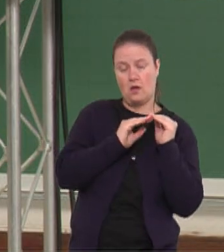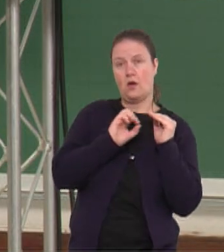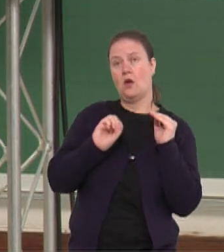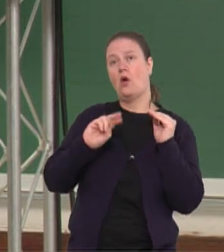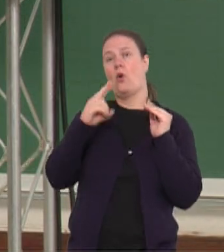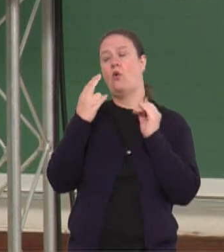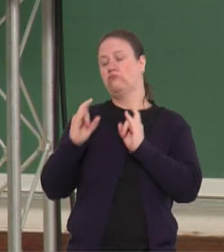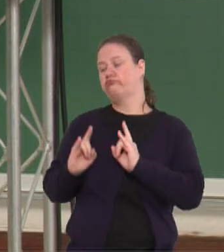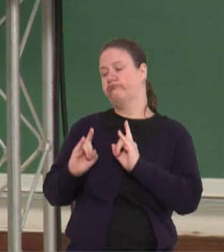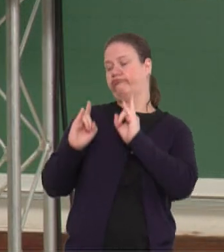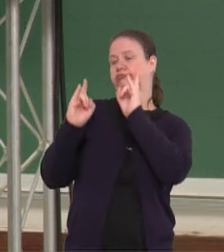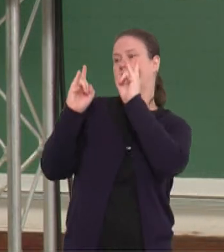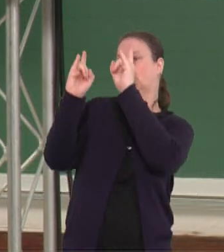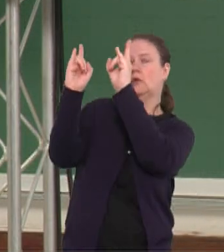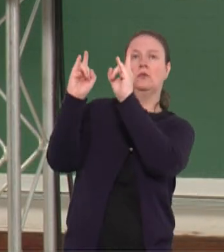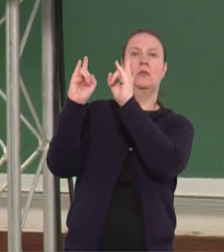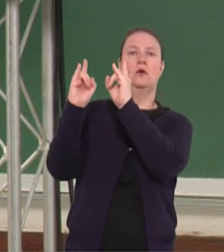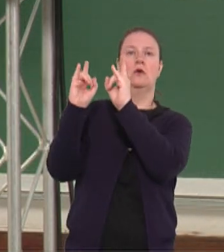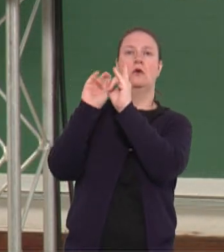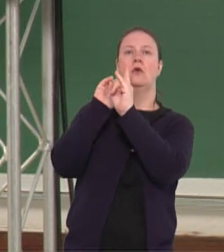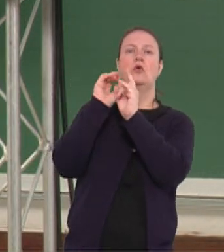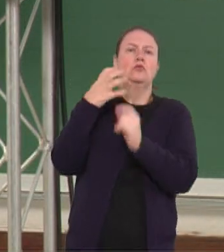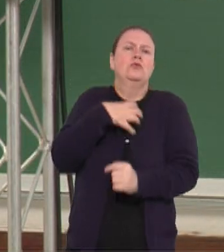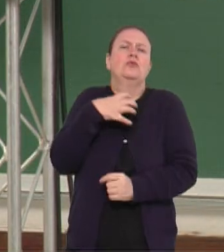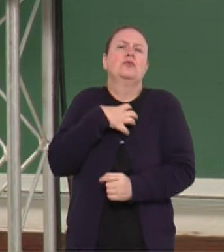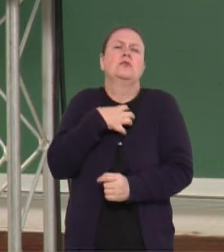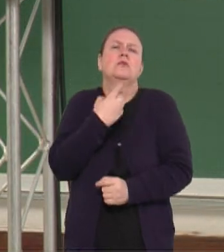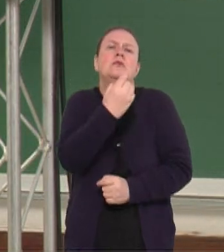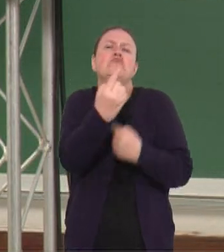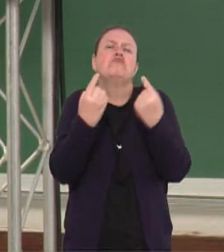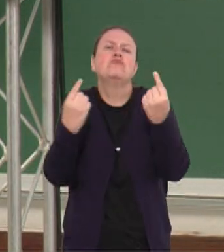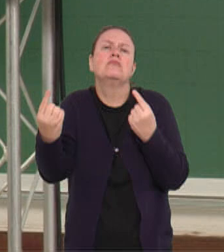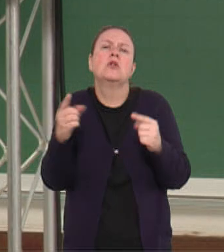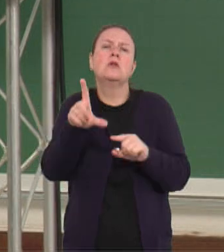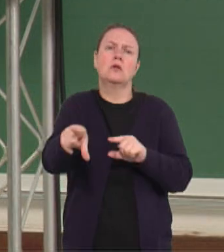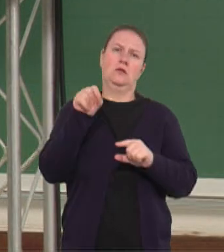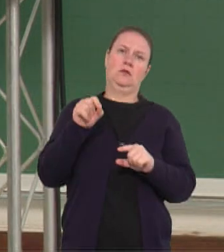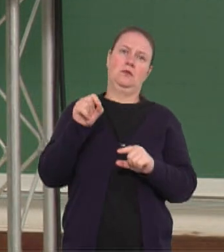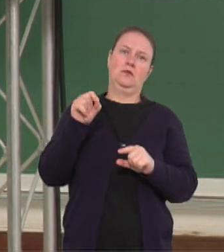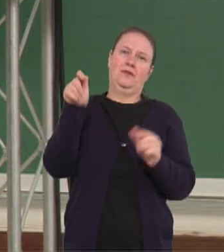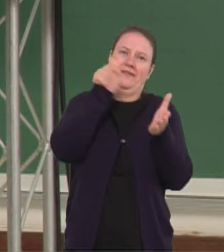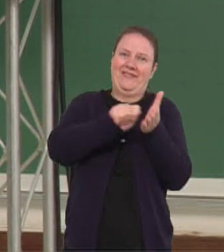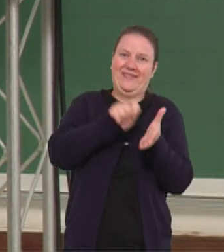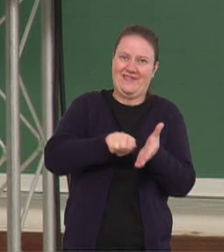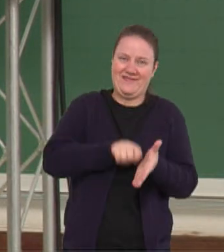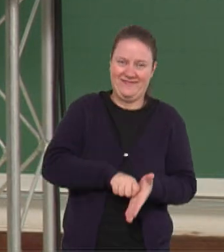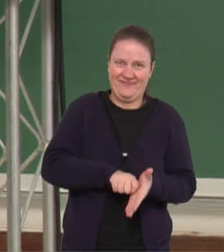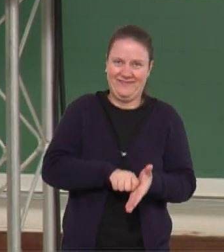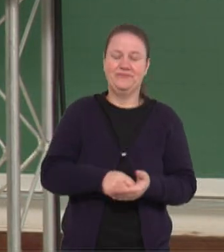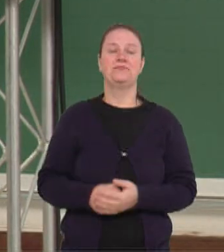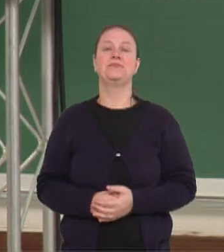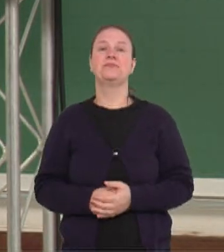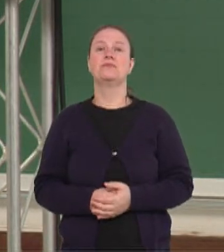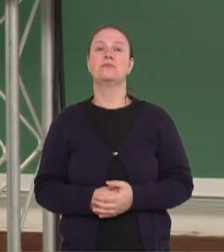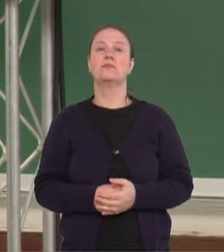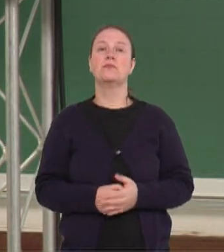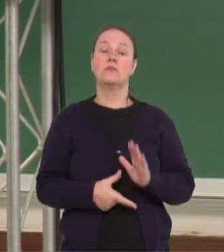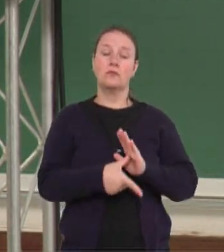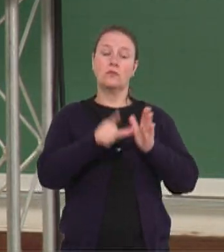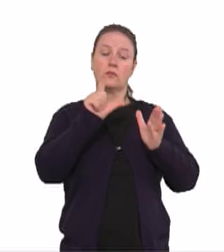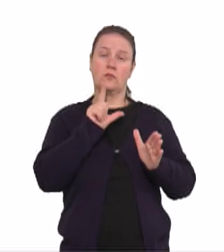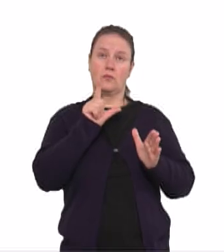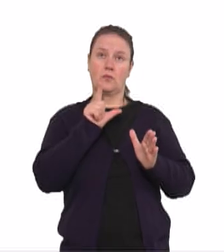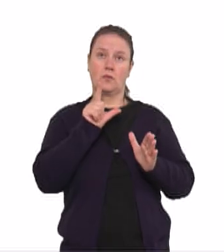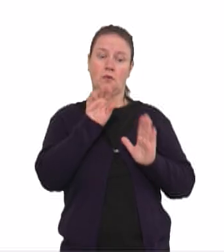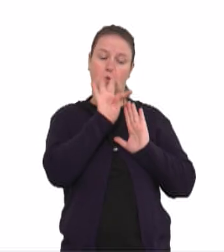chaminé, enfim, o mundo do jeito que você quiser na sua história. No texto, antes da mudança,